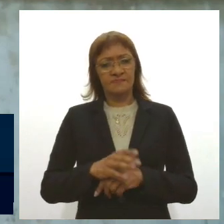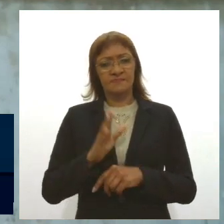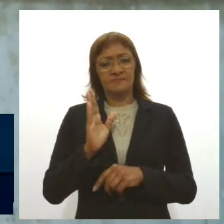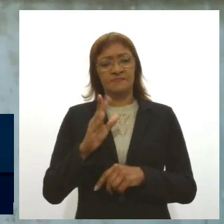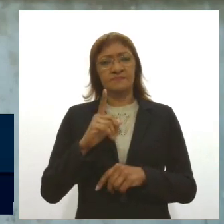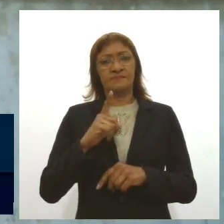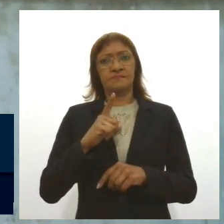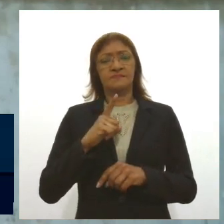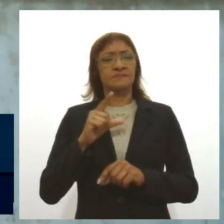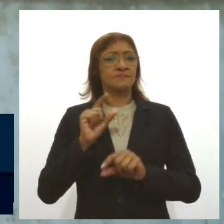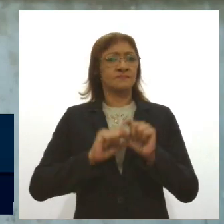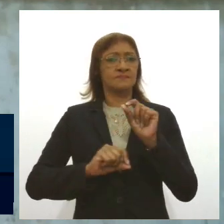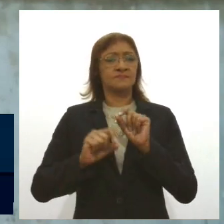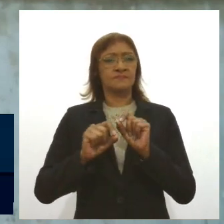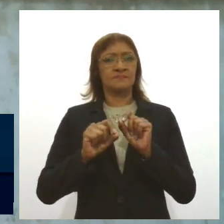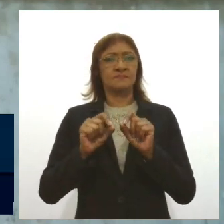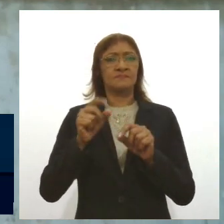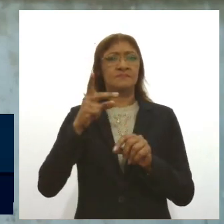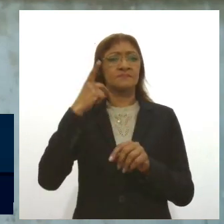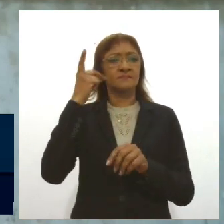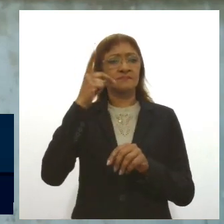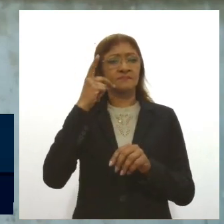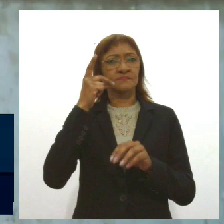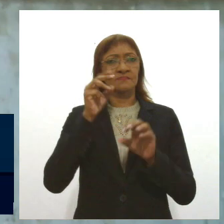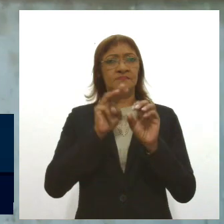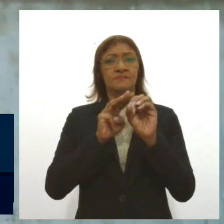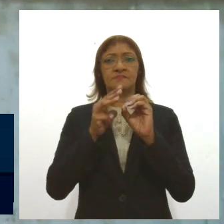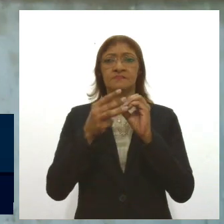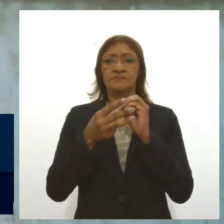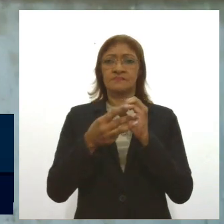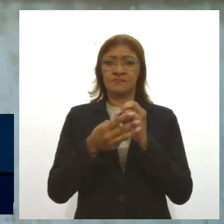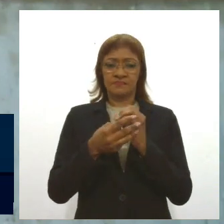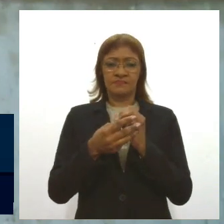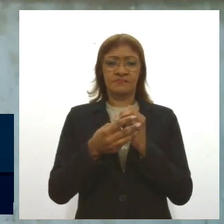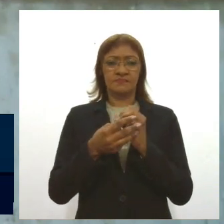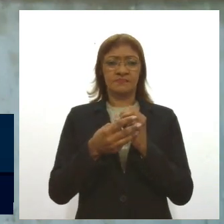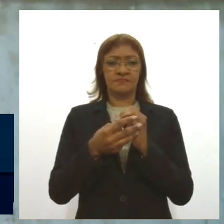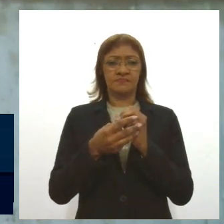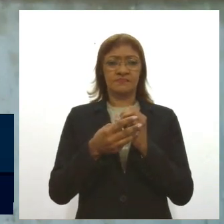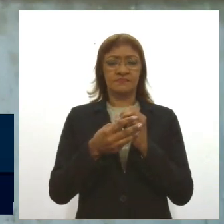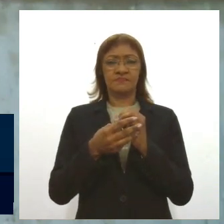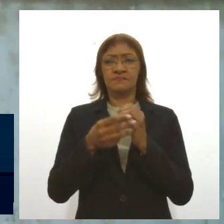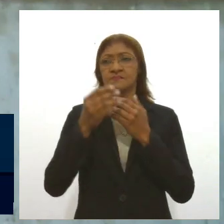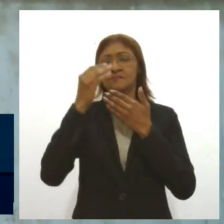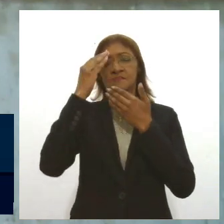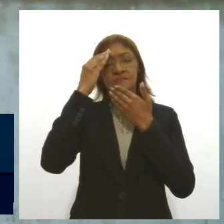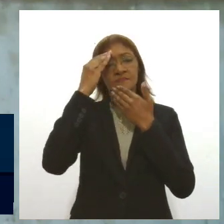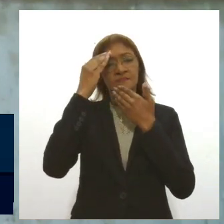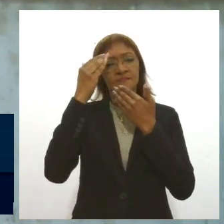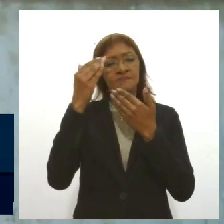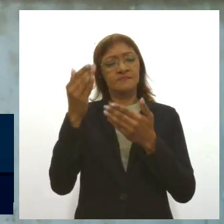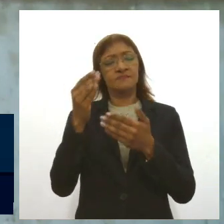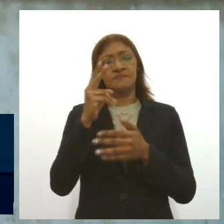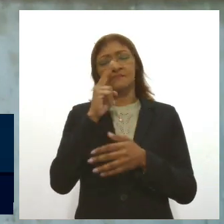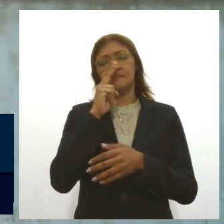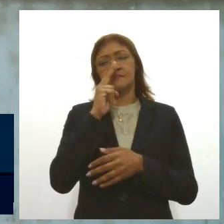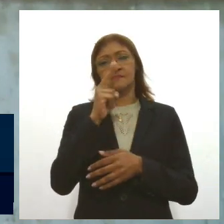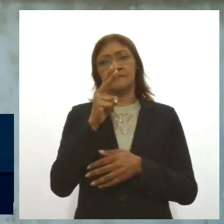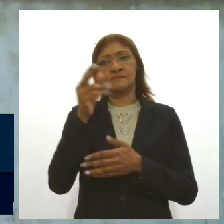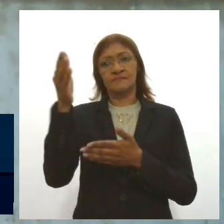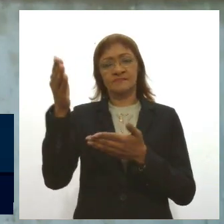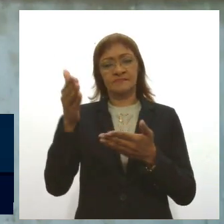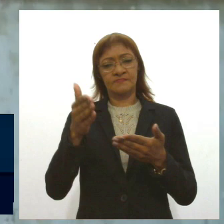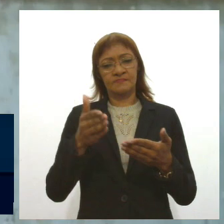com os deputados via TV Aled. Então, a mesa dessa casa agradece imensamente a sua